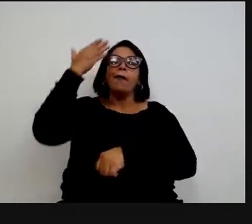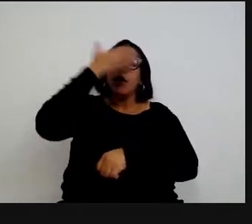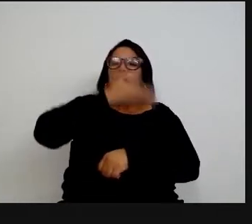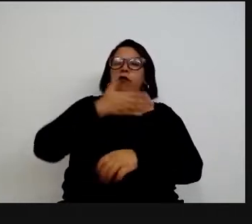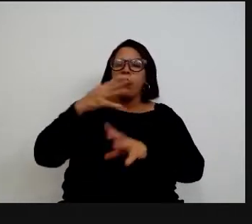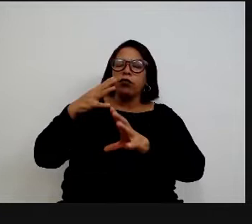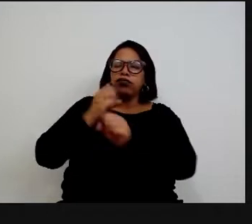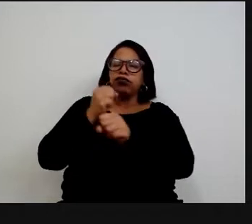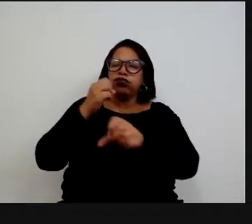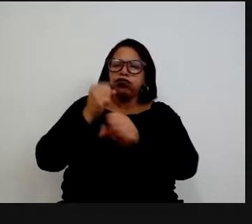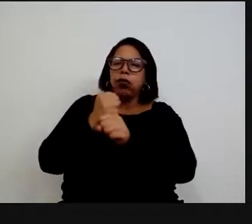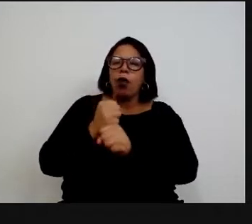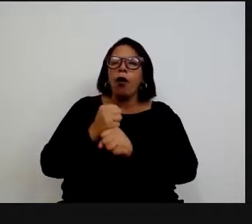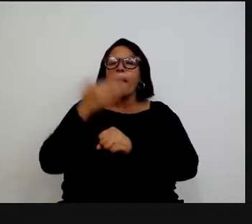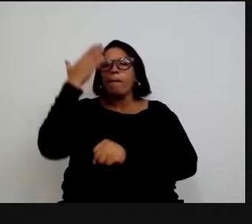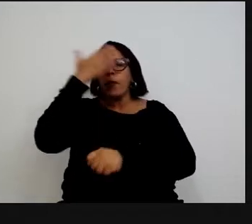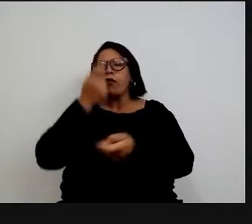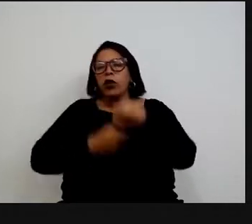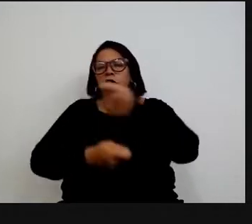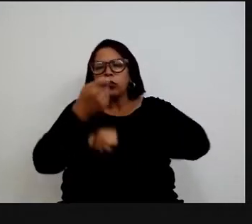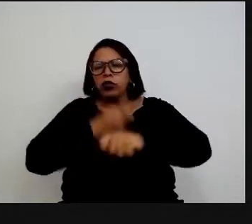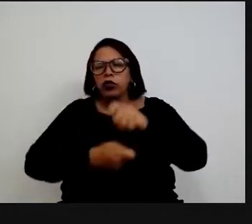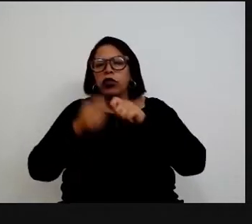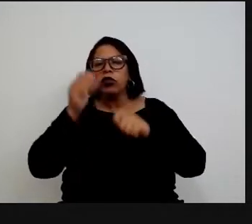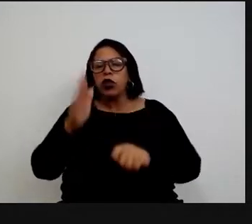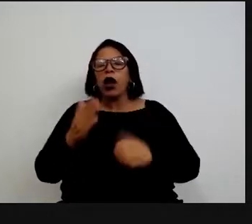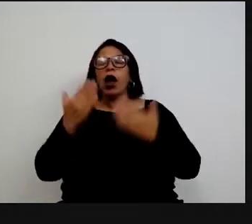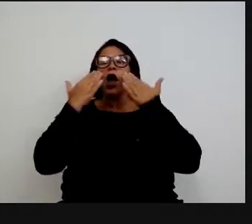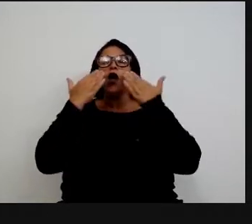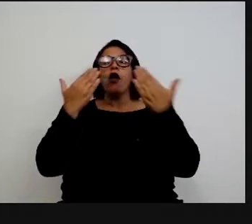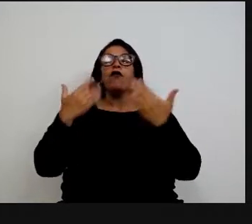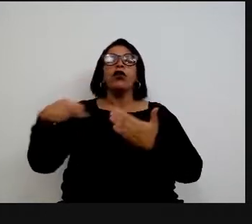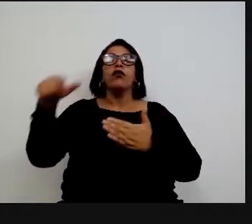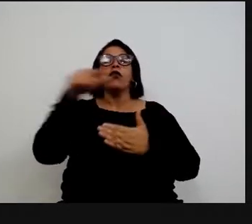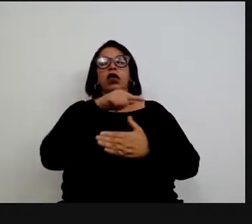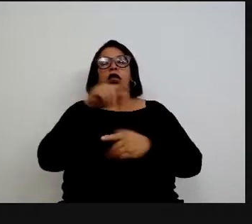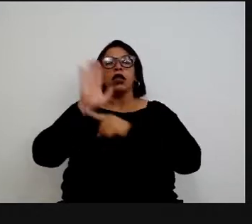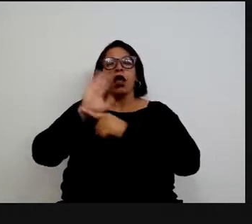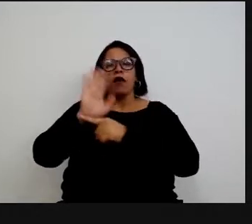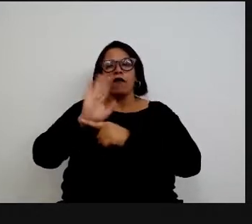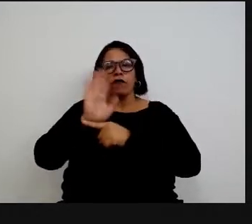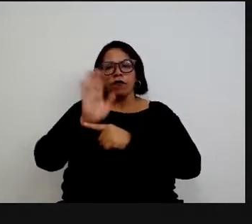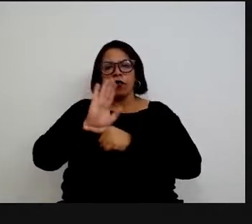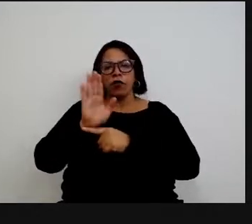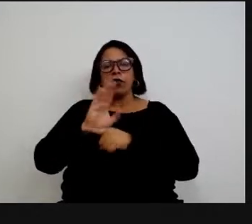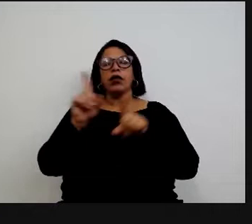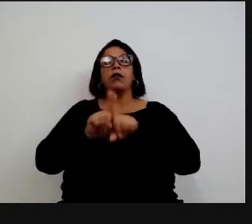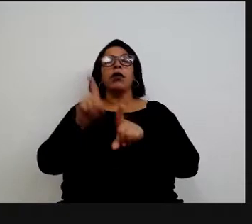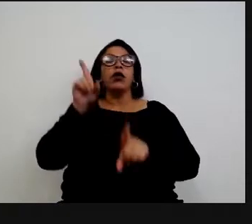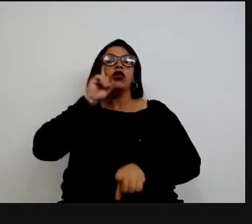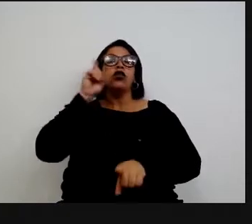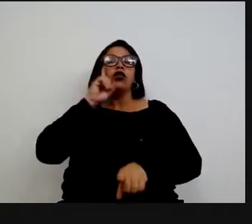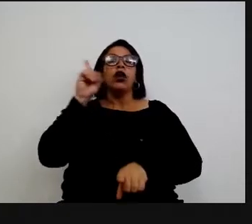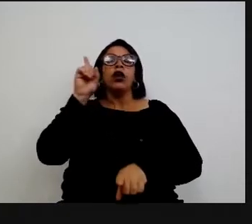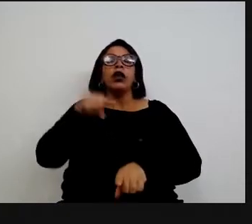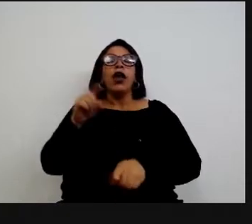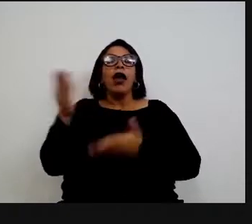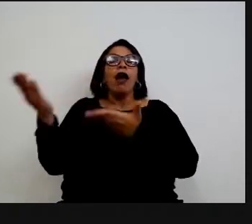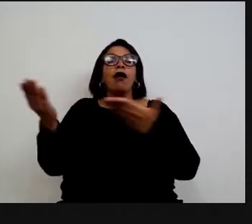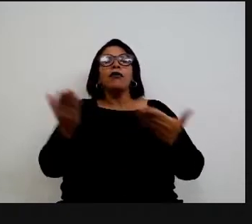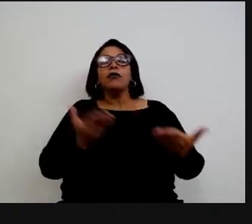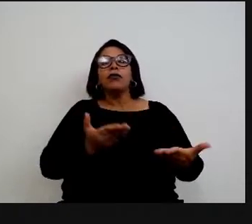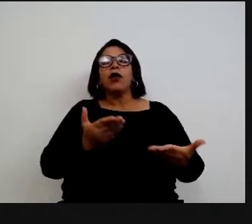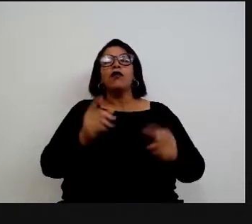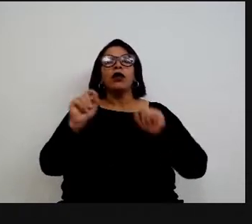de fechamento de um ciclo de gestão, então eu convido vocês também para nos assistir nesse dia, que é uma